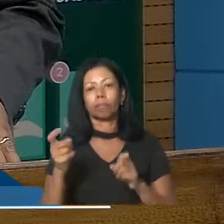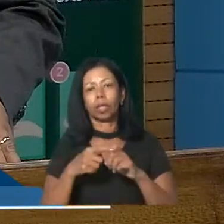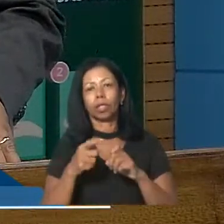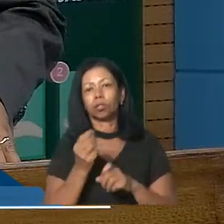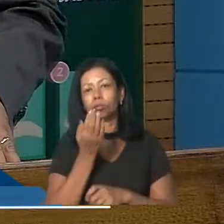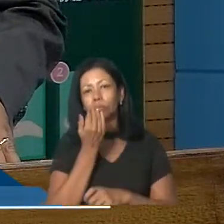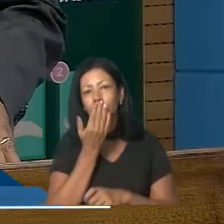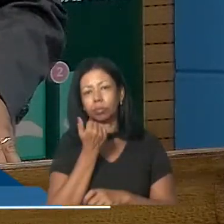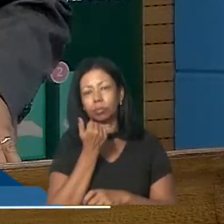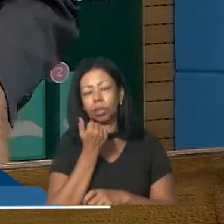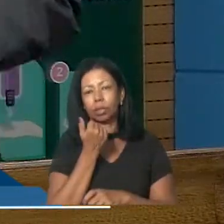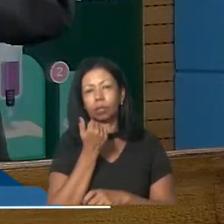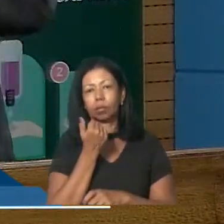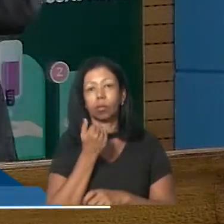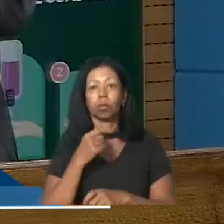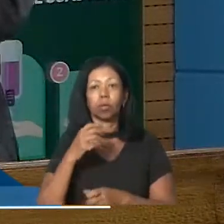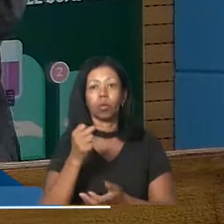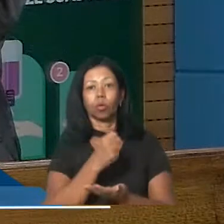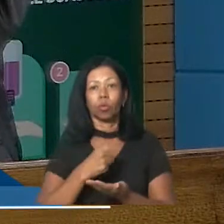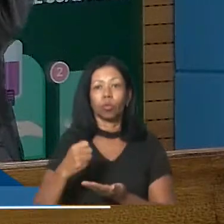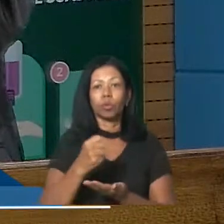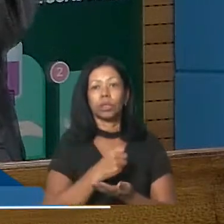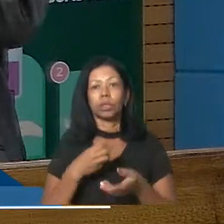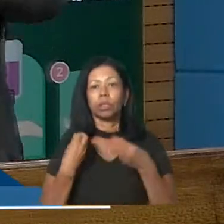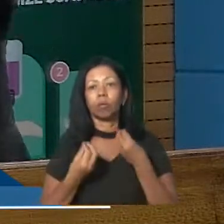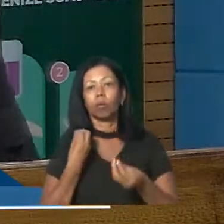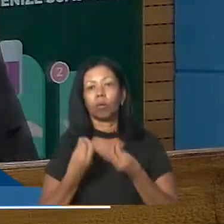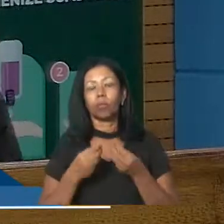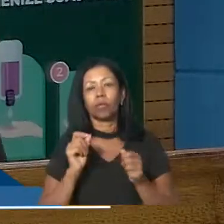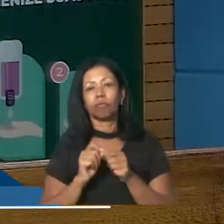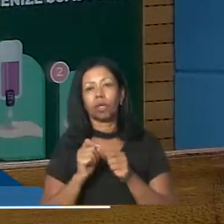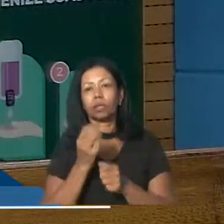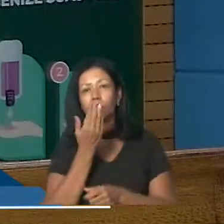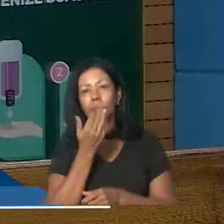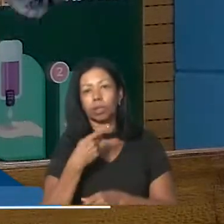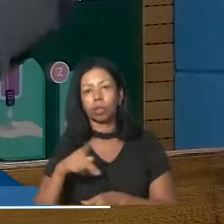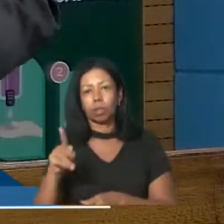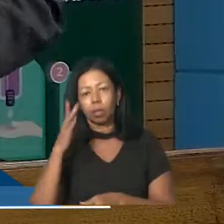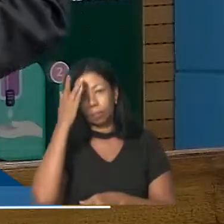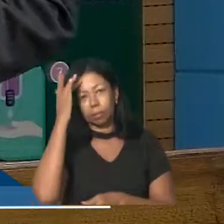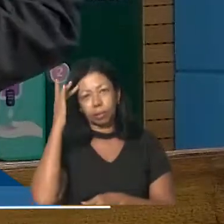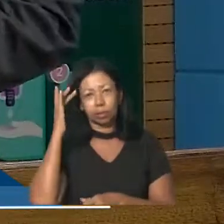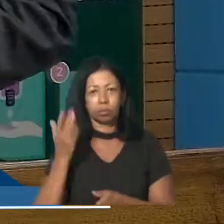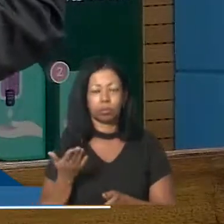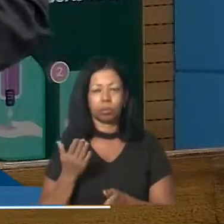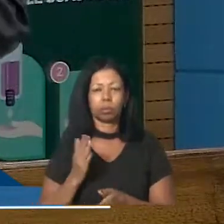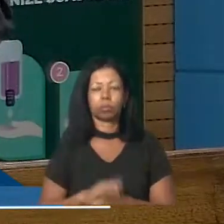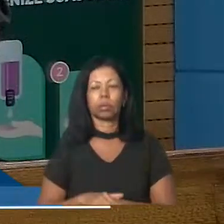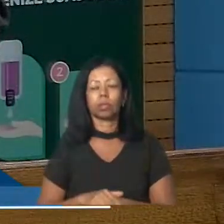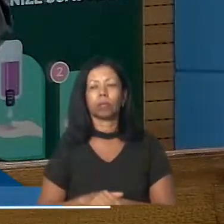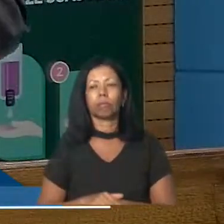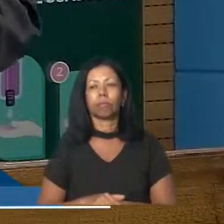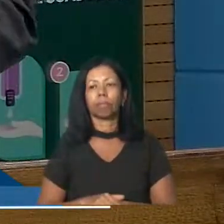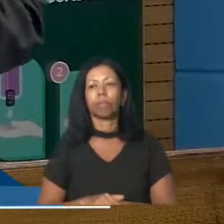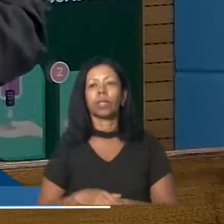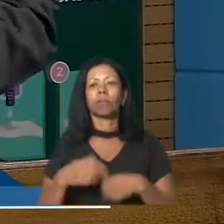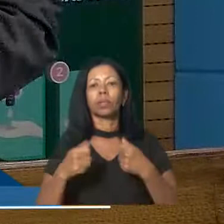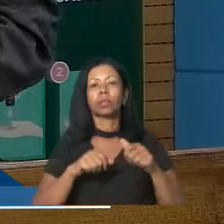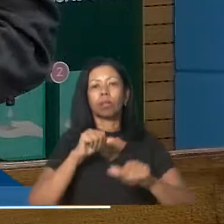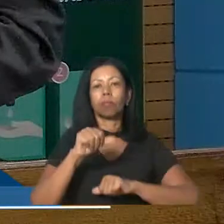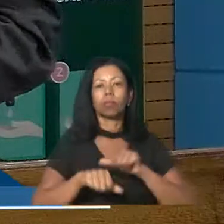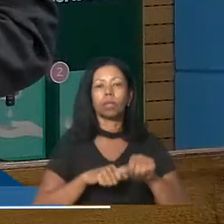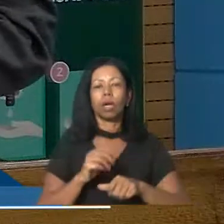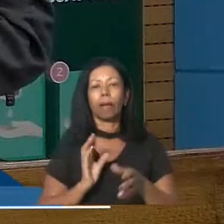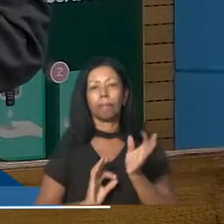temos cozinha. Como é que faz na alimentação desse paciente? Precisa buscar fora. Então precisamos mudar,